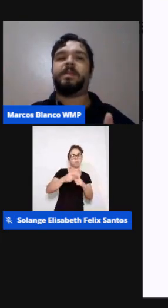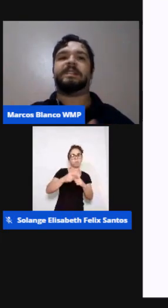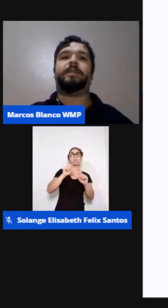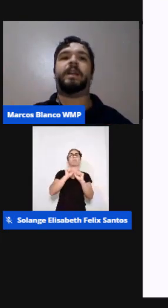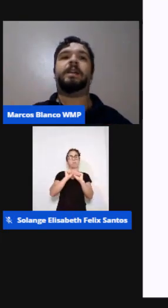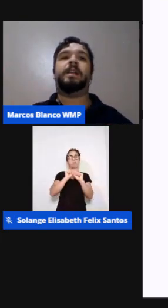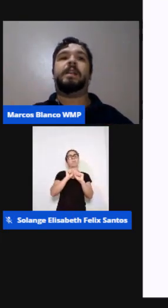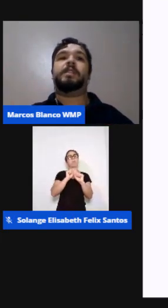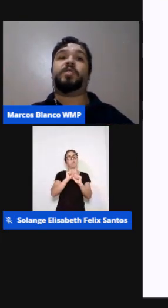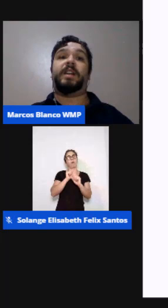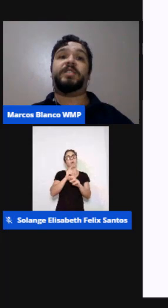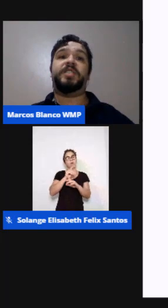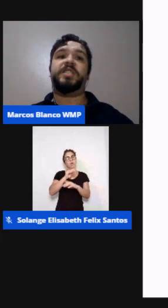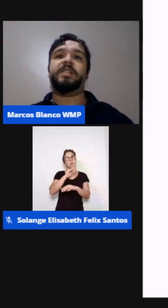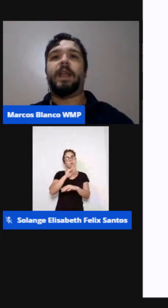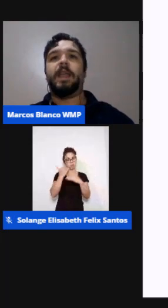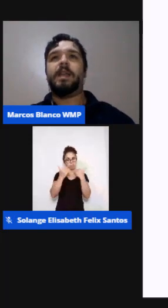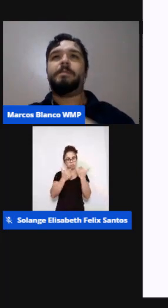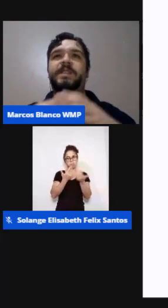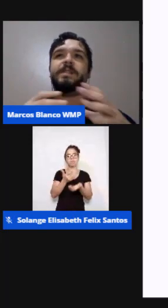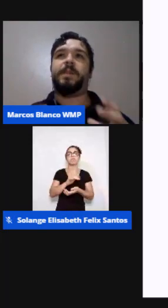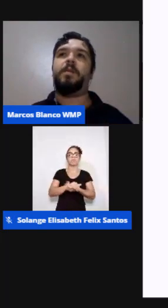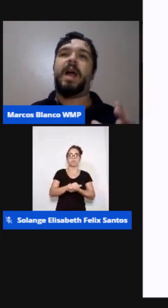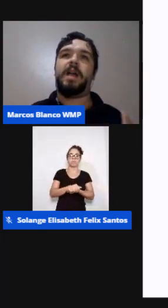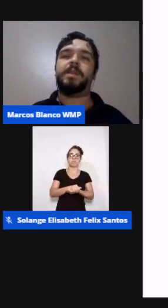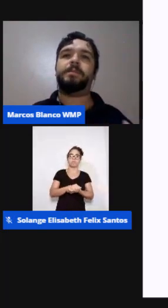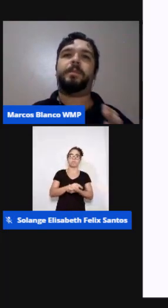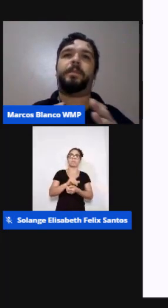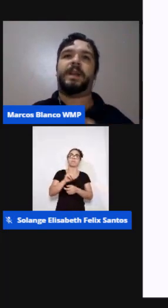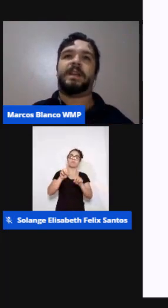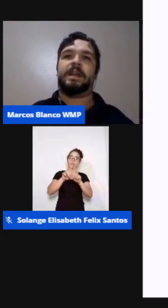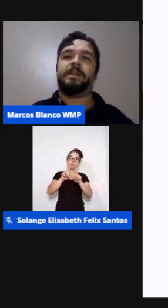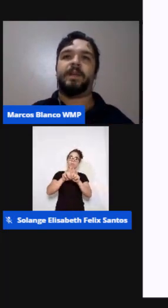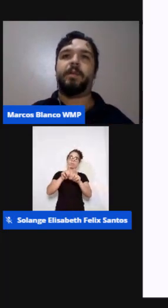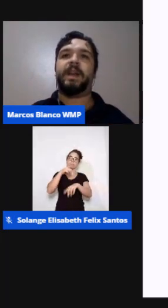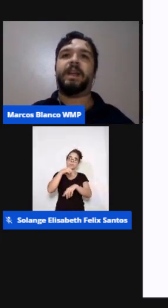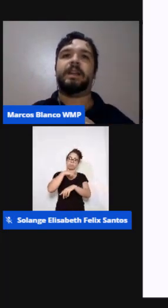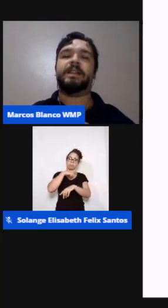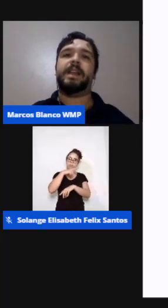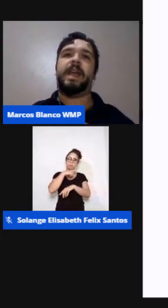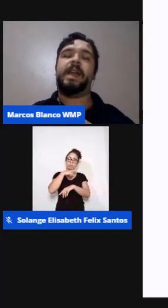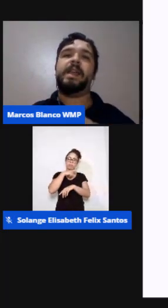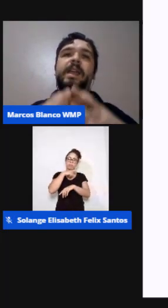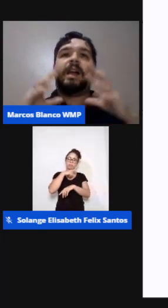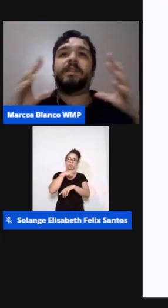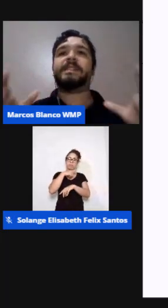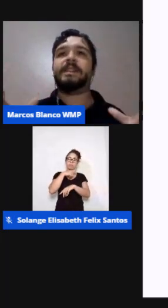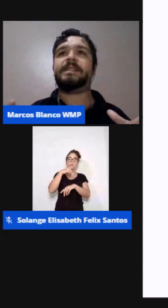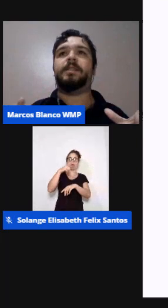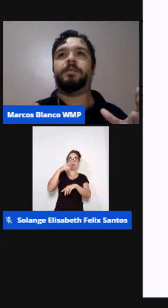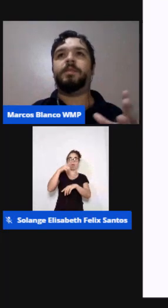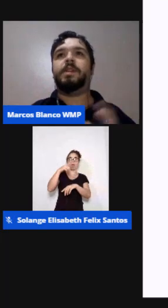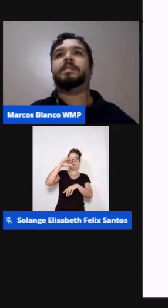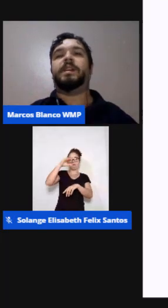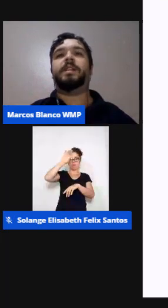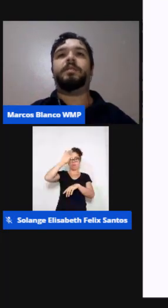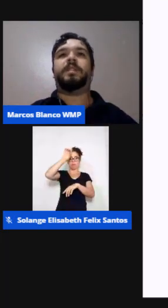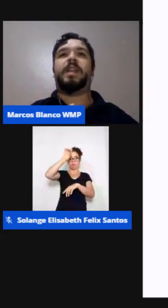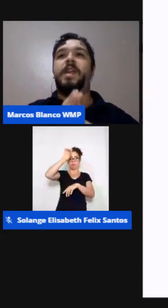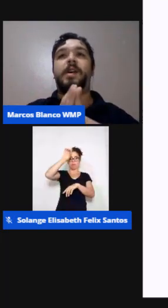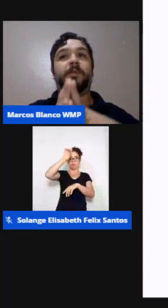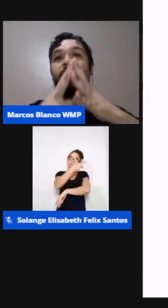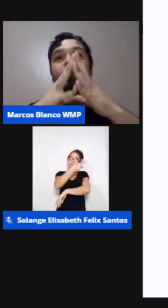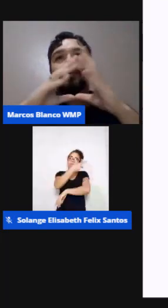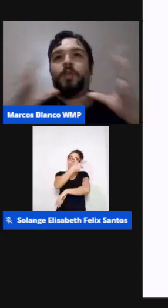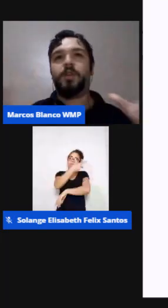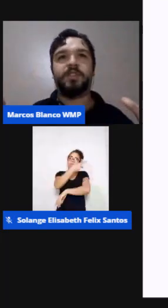ela realmente é mais severa. Só que a gente tem a principal arma para a febre amarela, que é a vacinação.